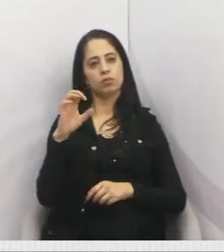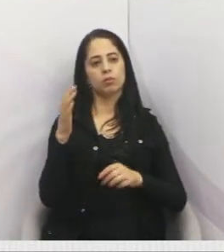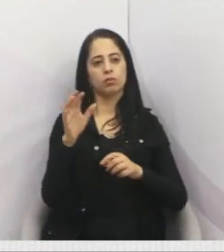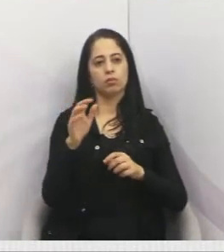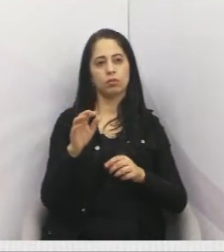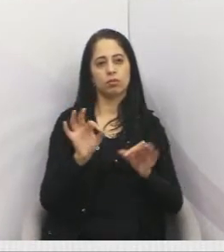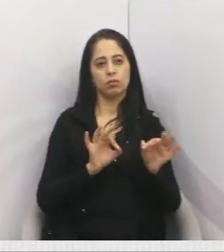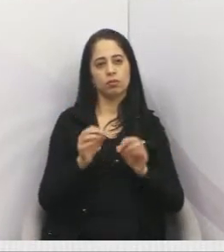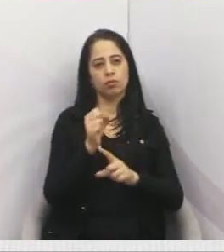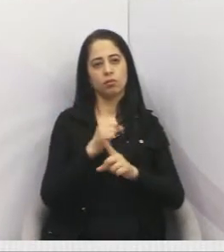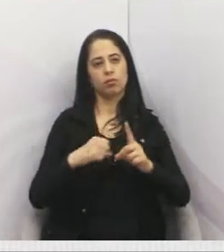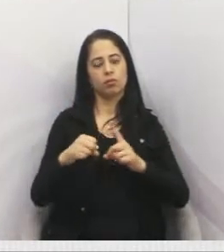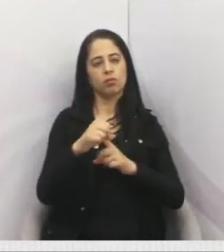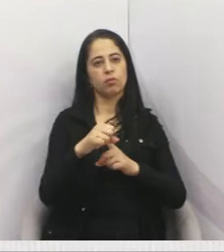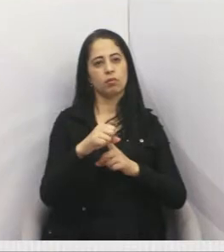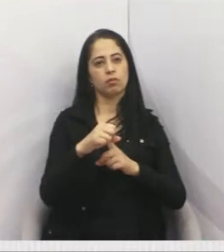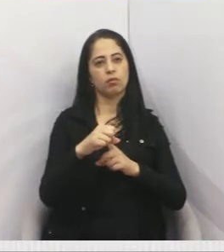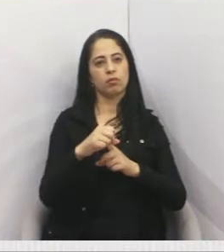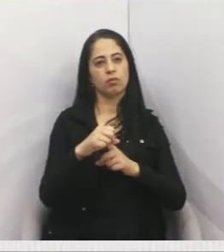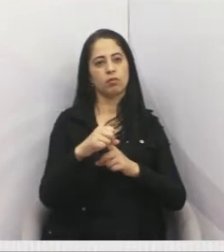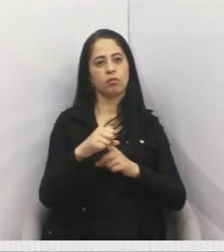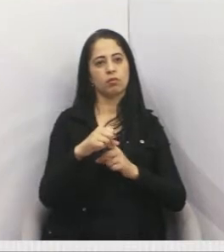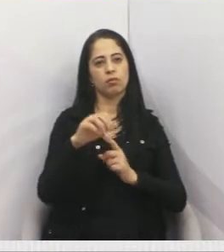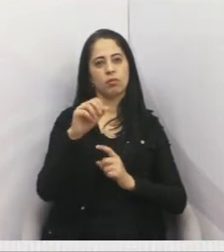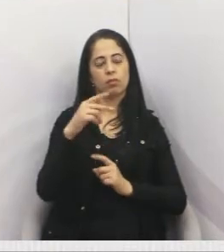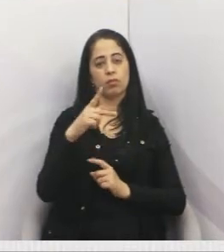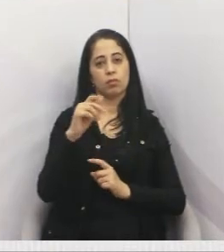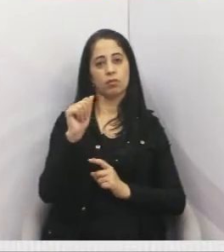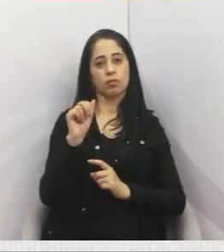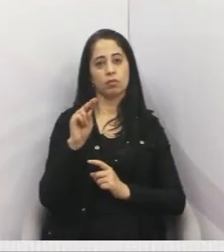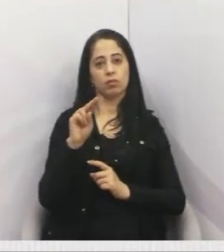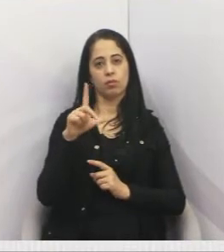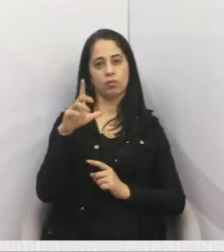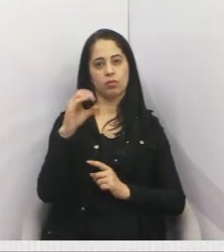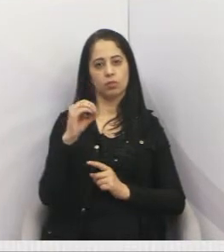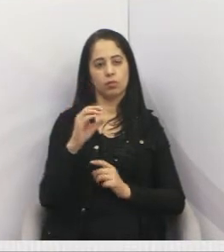e Organização da Sociedade Civil, Associação Paulo Graça.